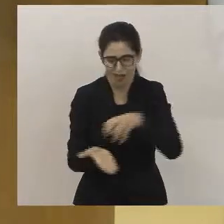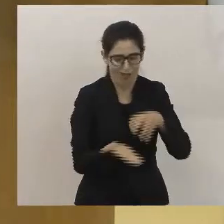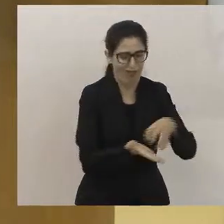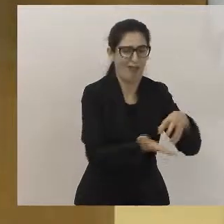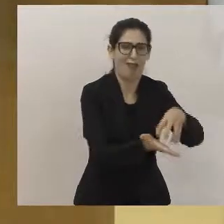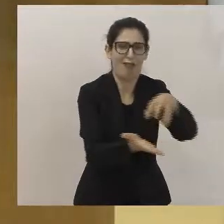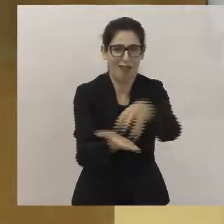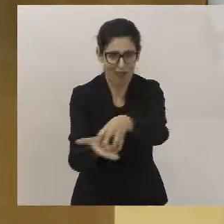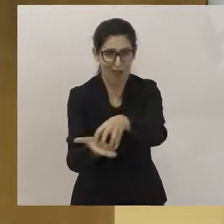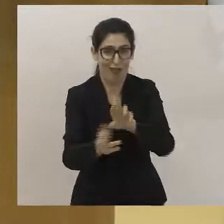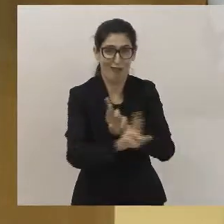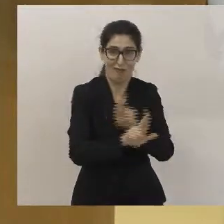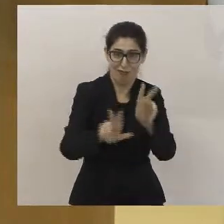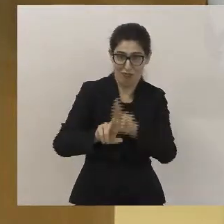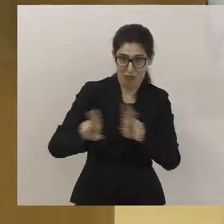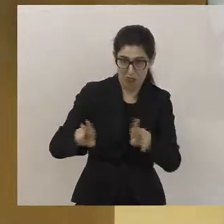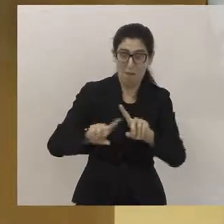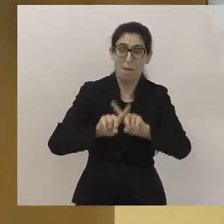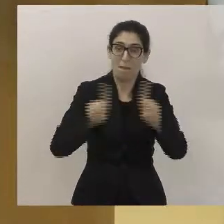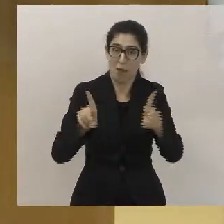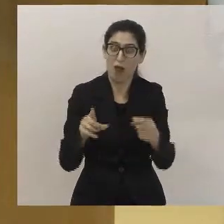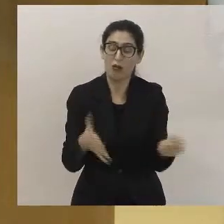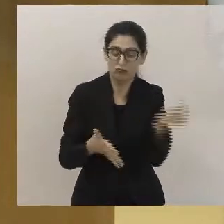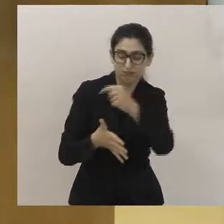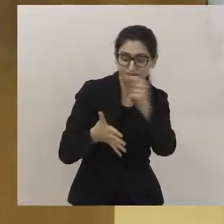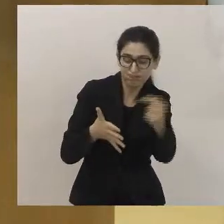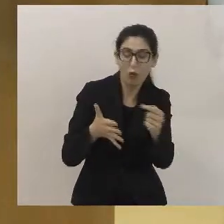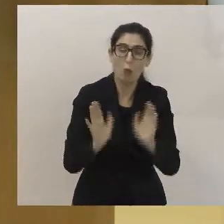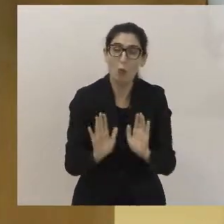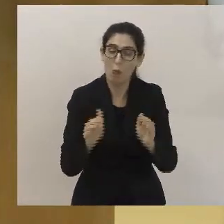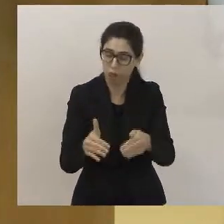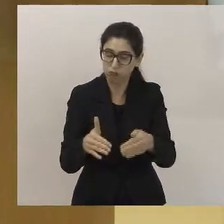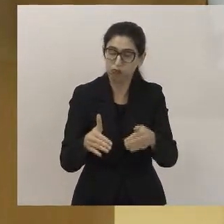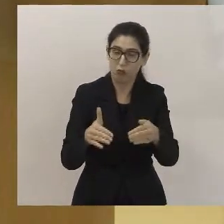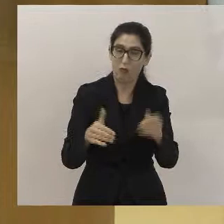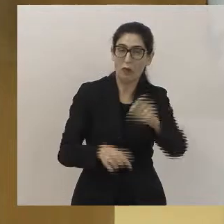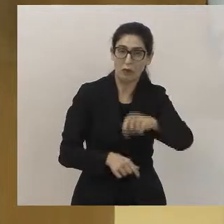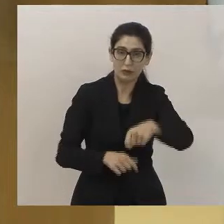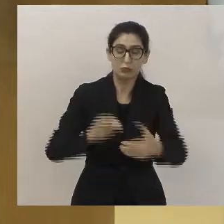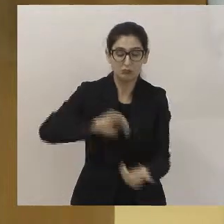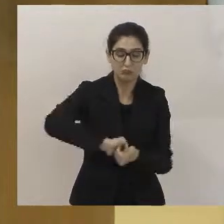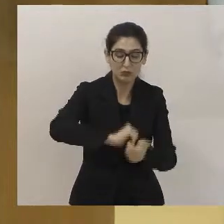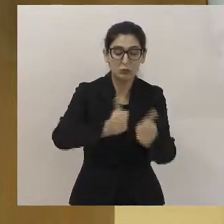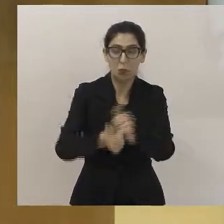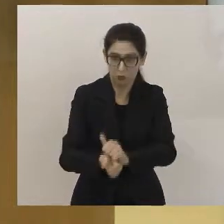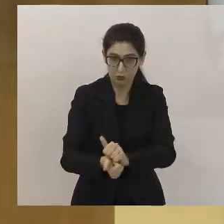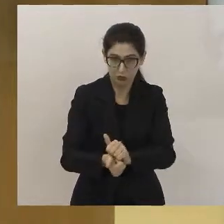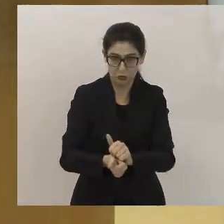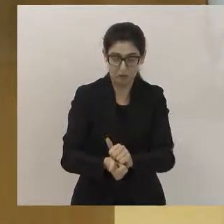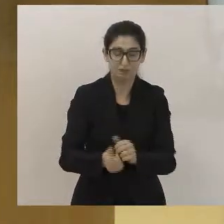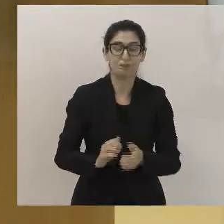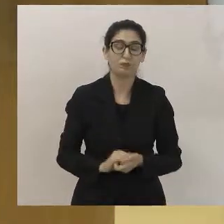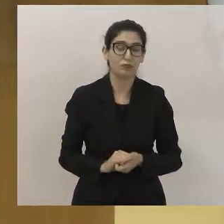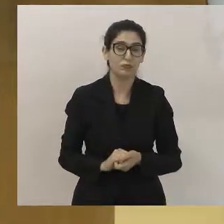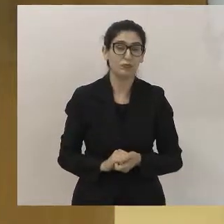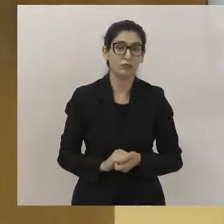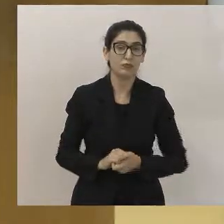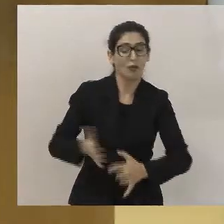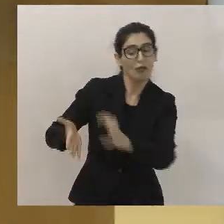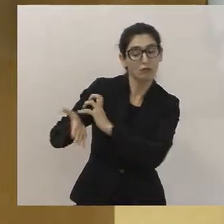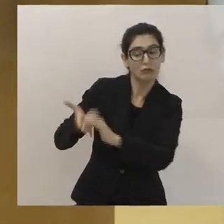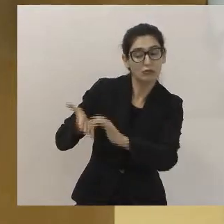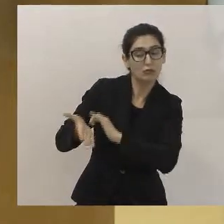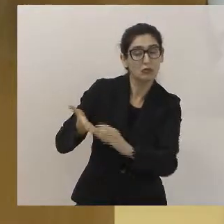eo nicho que eu quero colocar aqui por exemplo iniciar é o sport a secretaria de